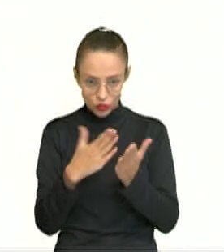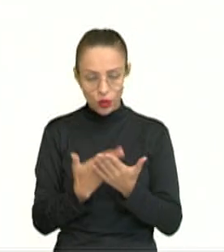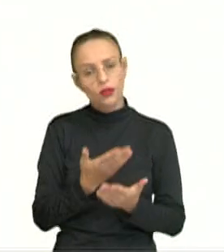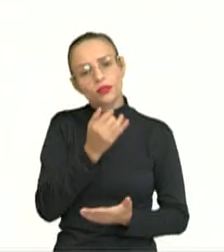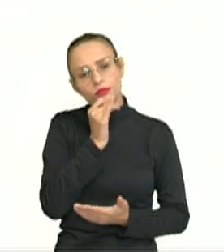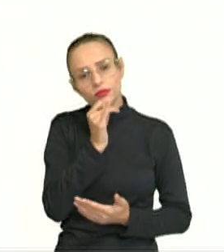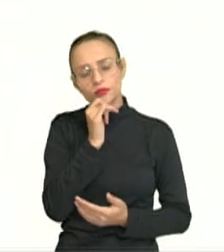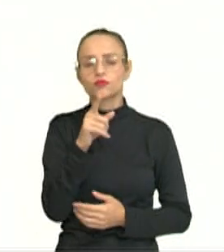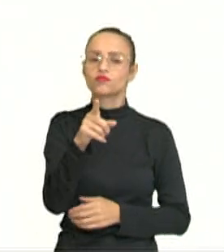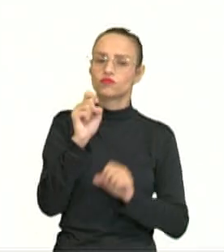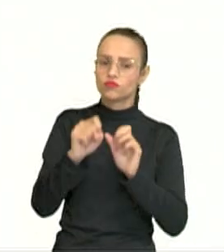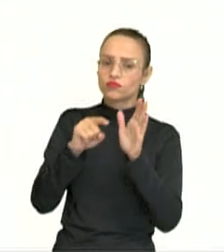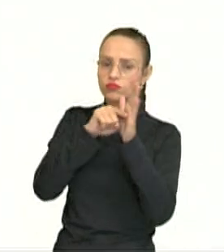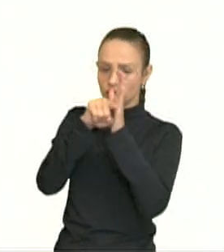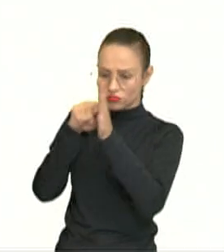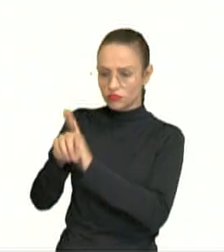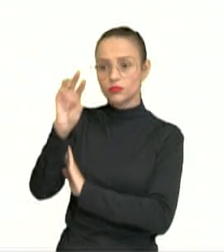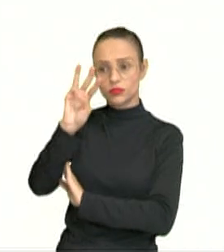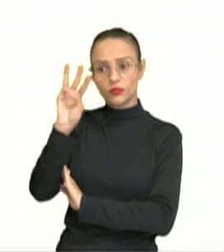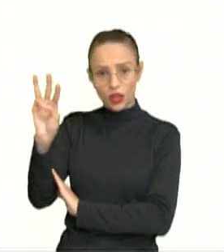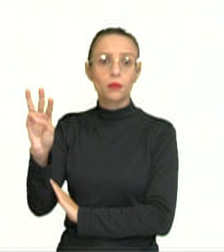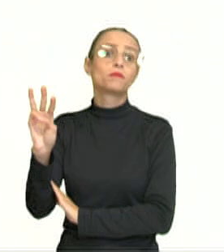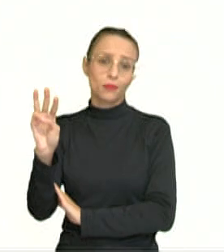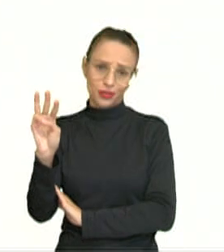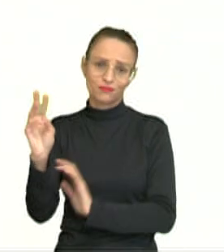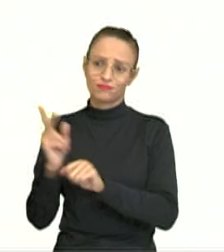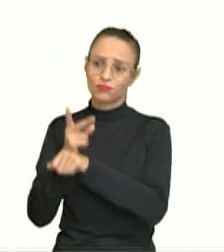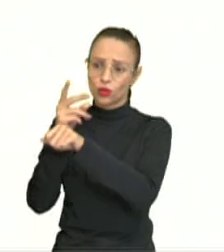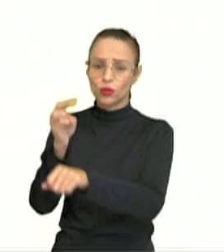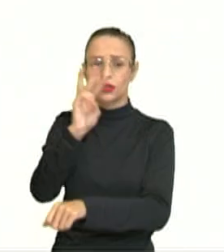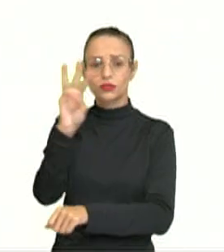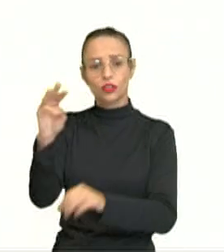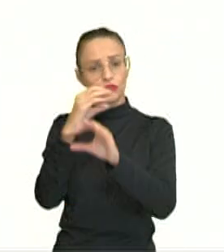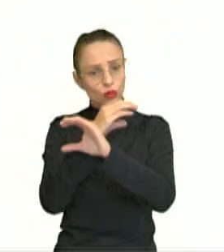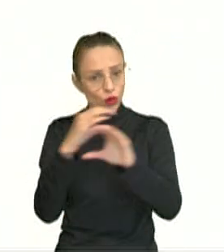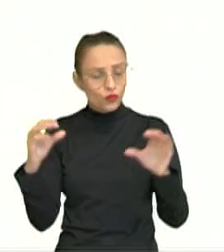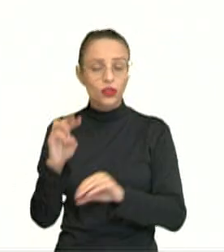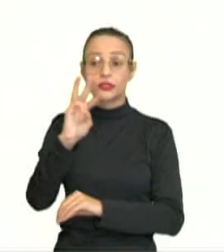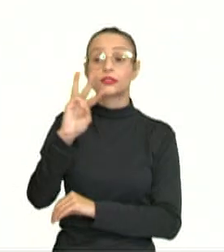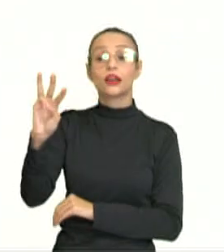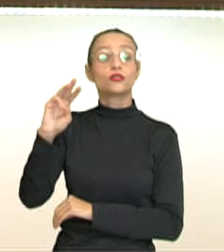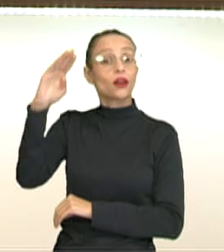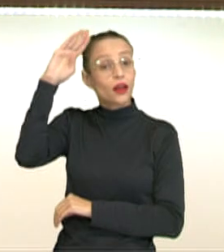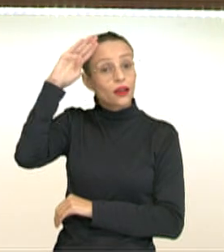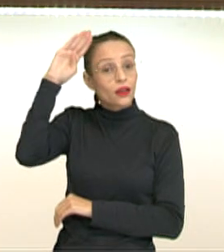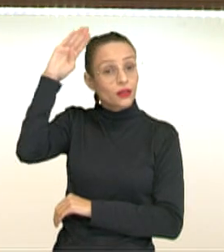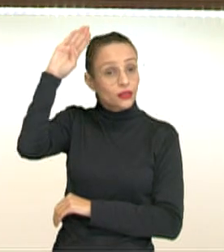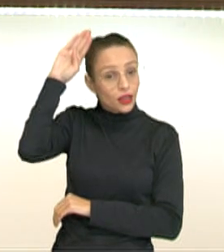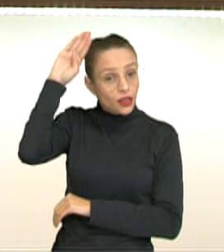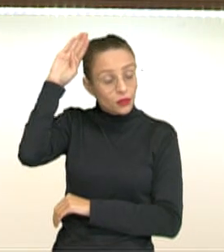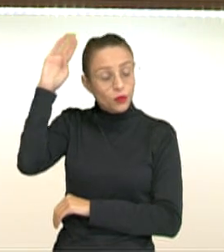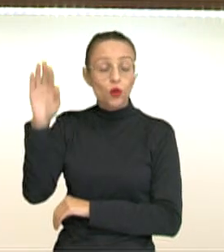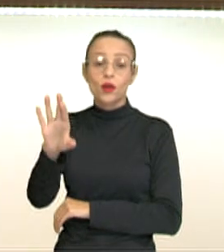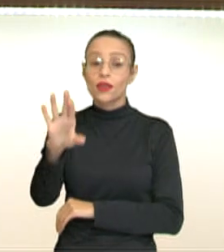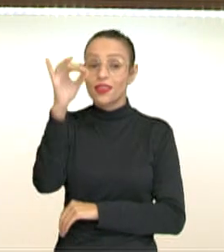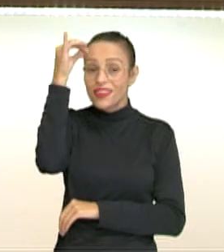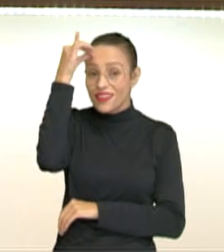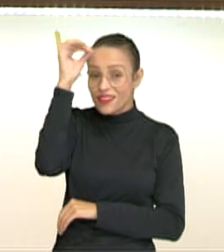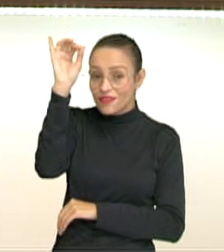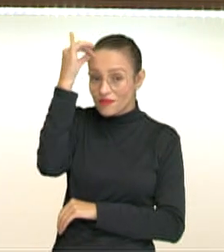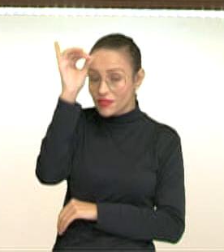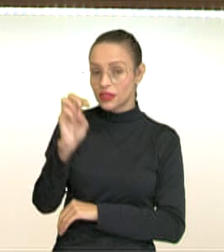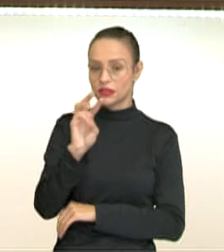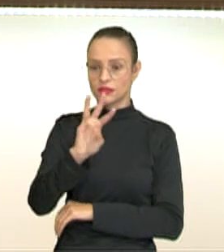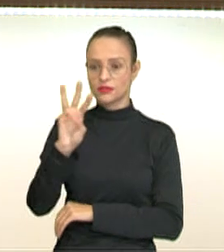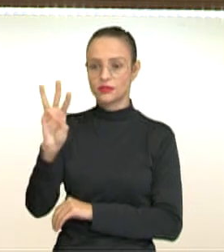exemplo, você pode pesquisar na web, mas pesquise em sites confiáveis, sites acadêmicos, evite sites como